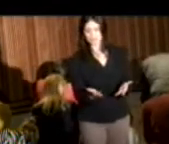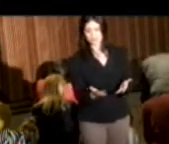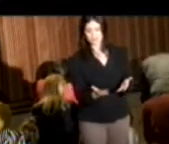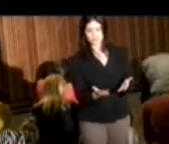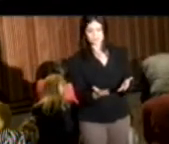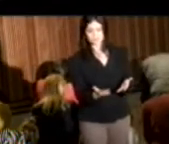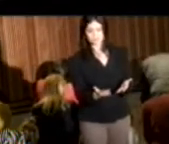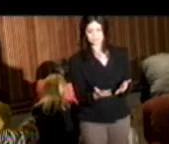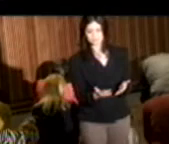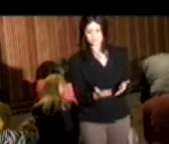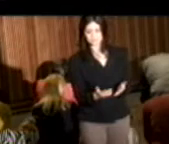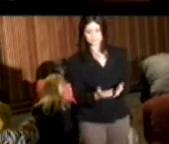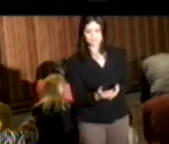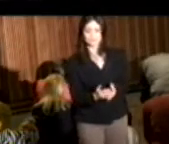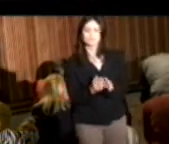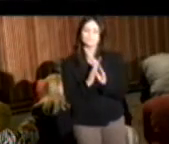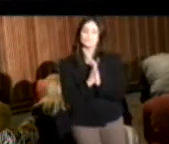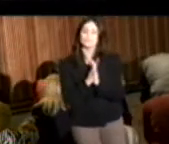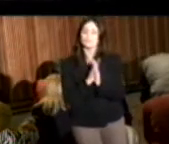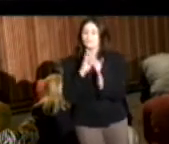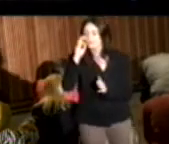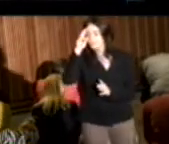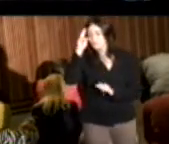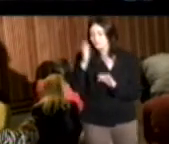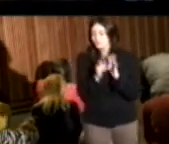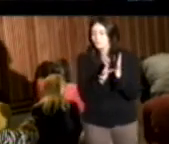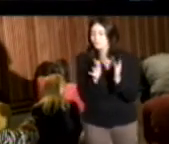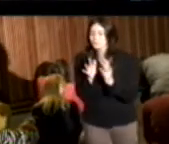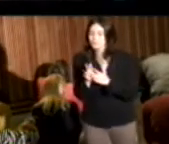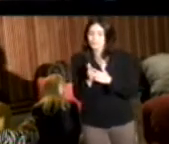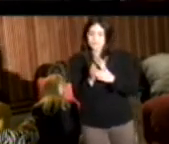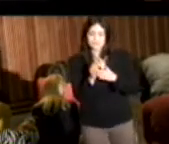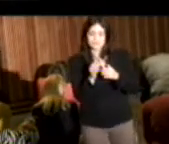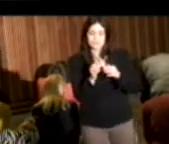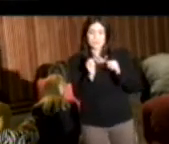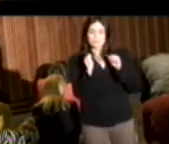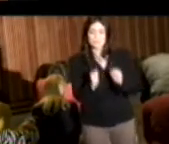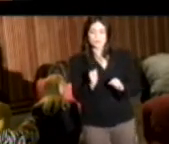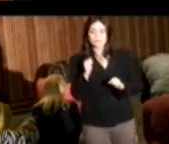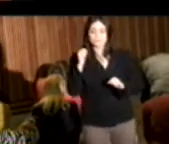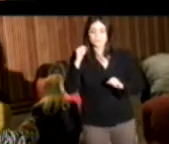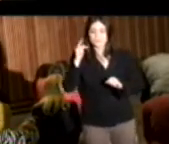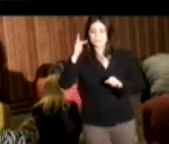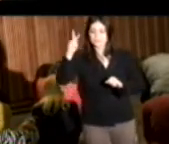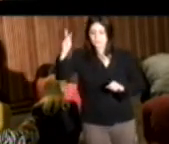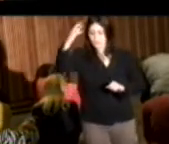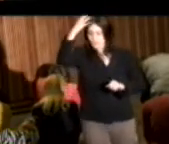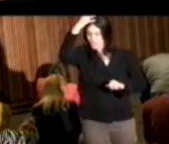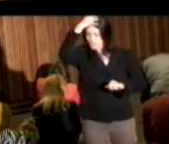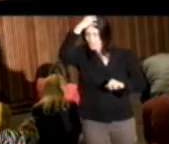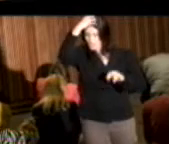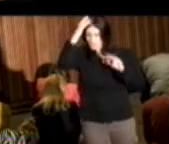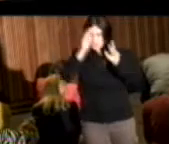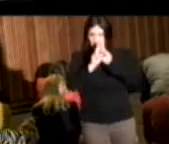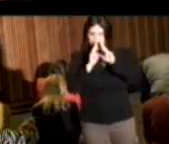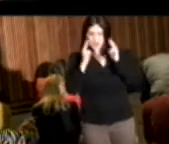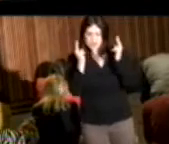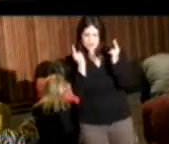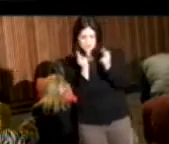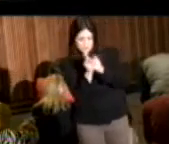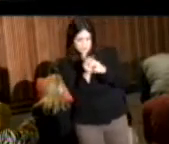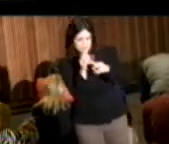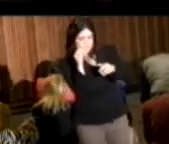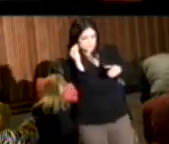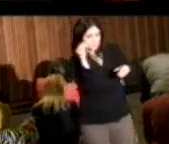Jesus, instala o teu reino na vida desse teu povo, e que o reino